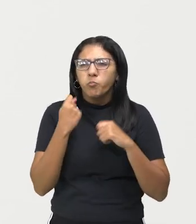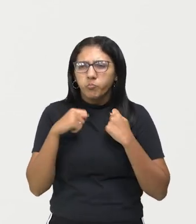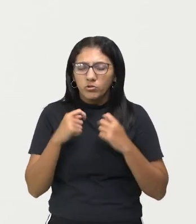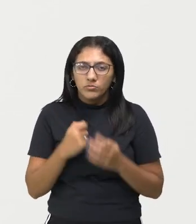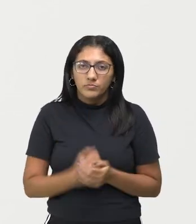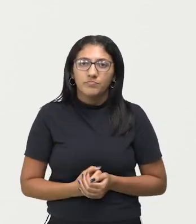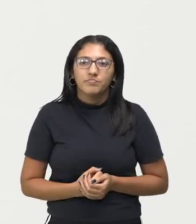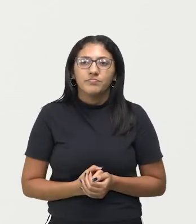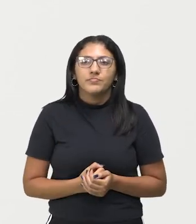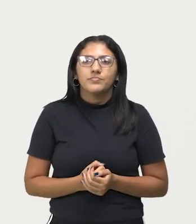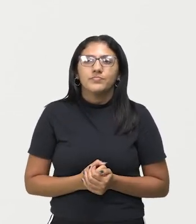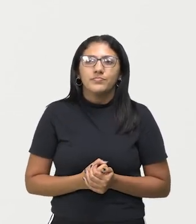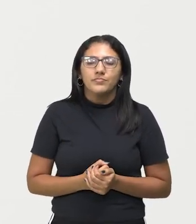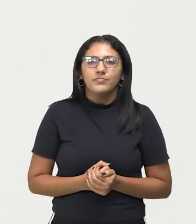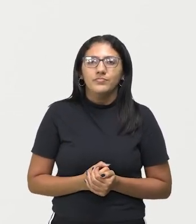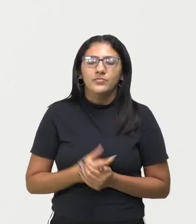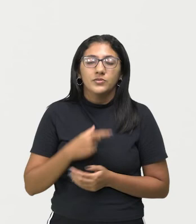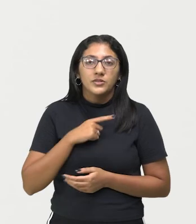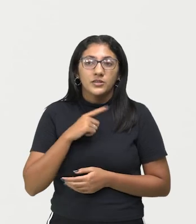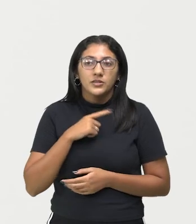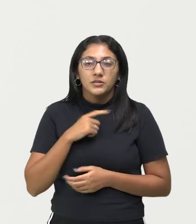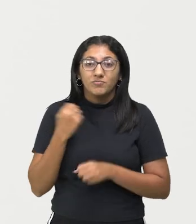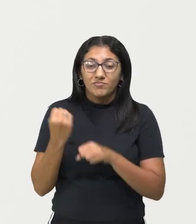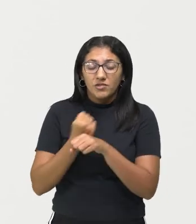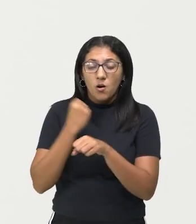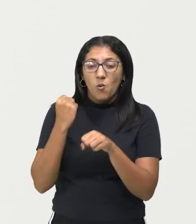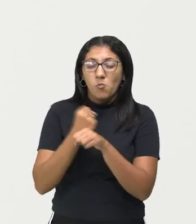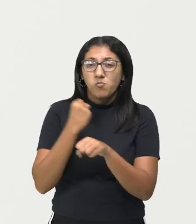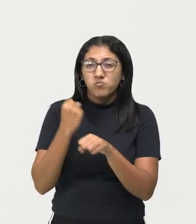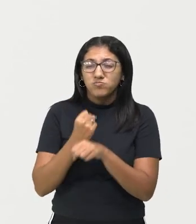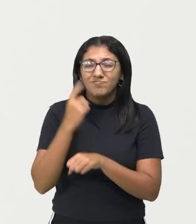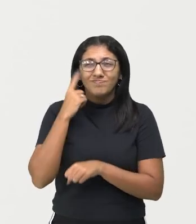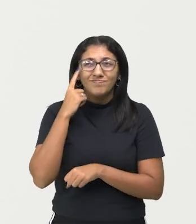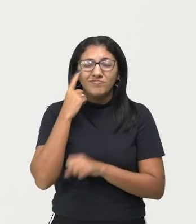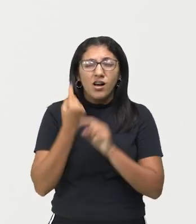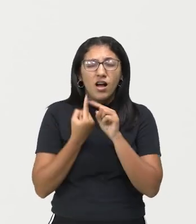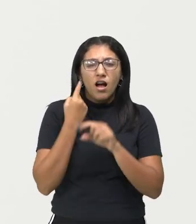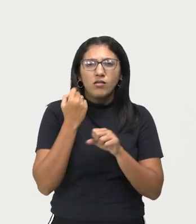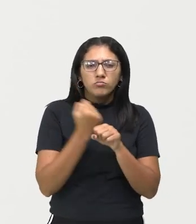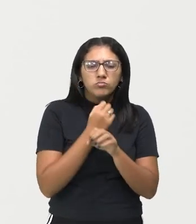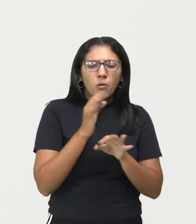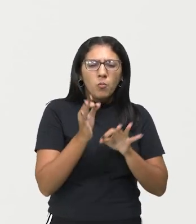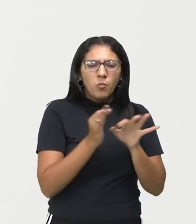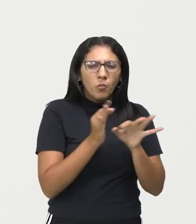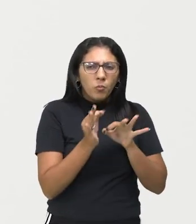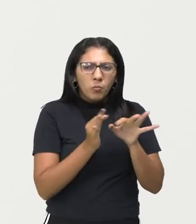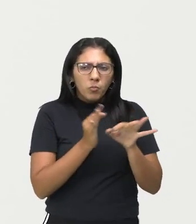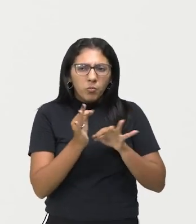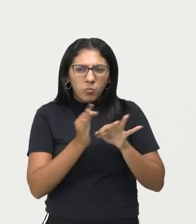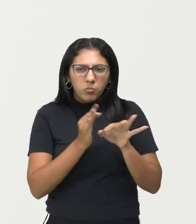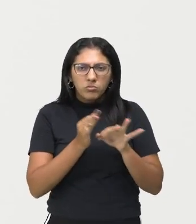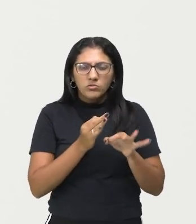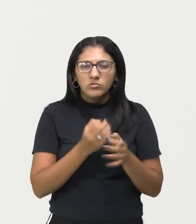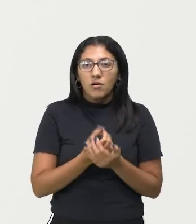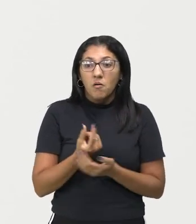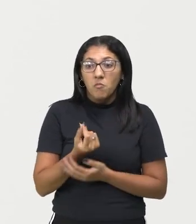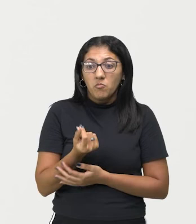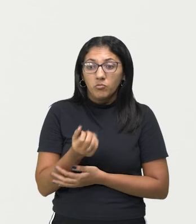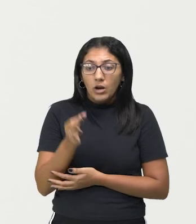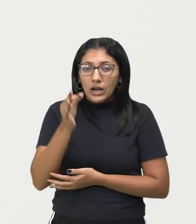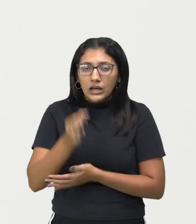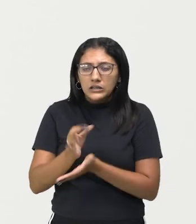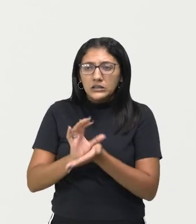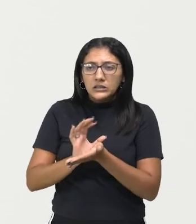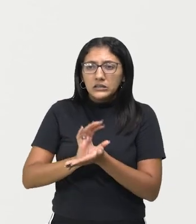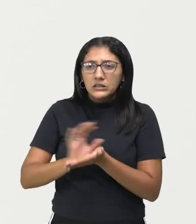foi essa construção que foi planejada para ser feita com um determinado valor, na